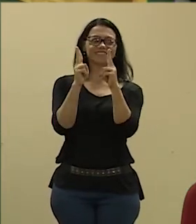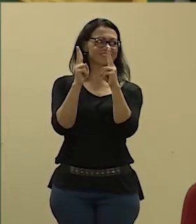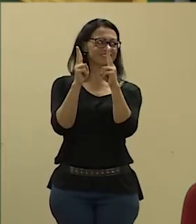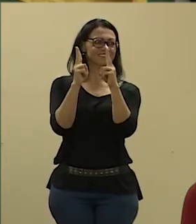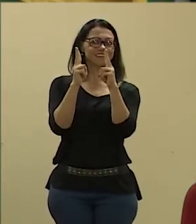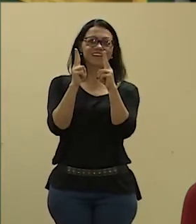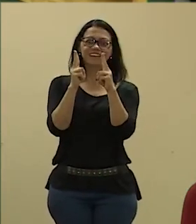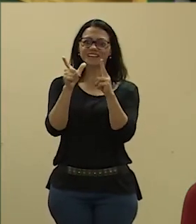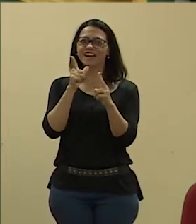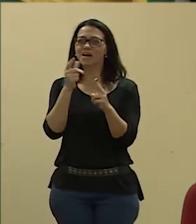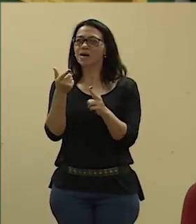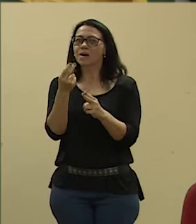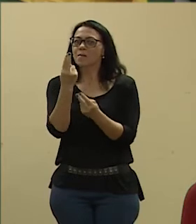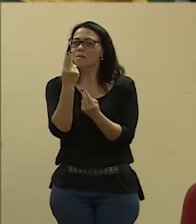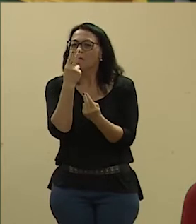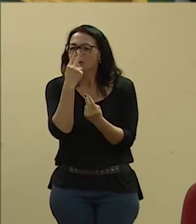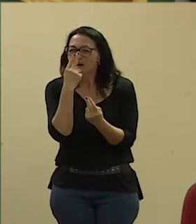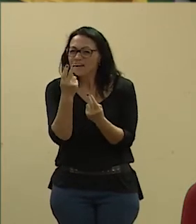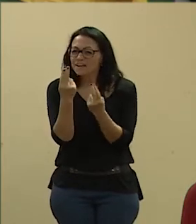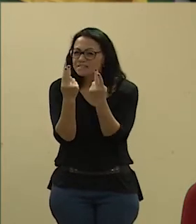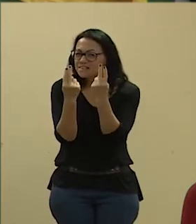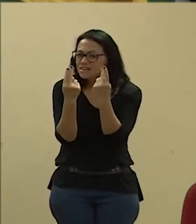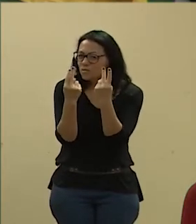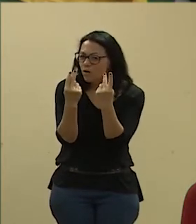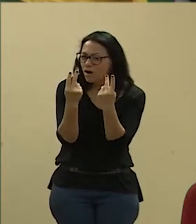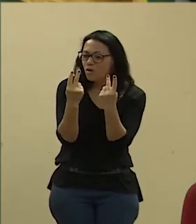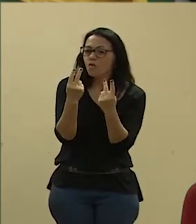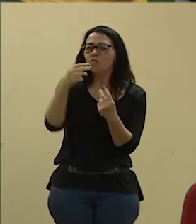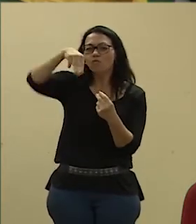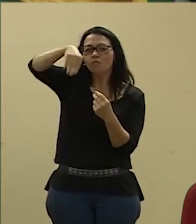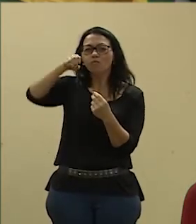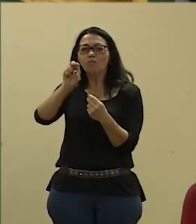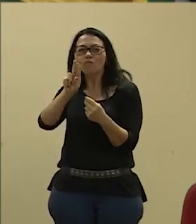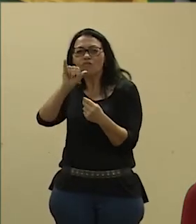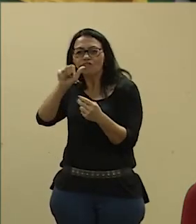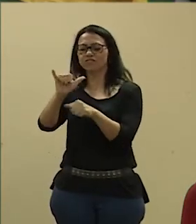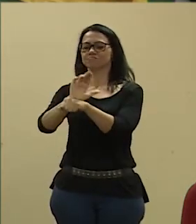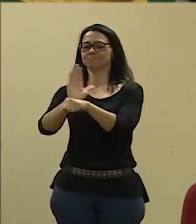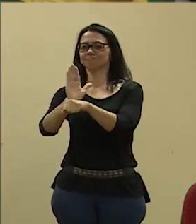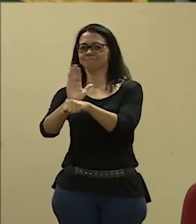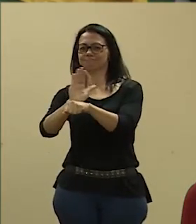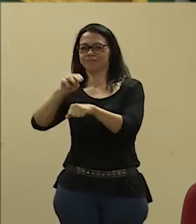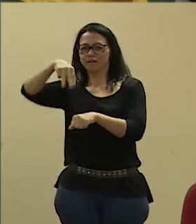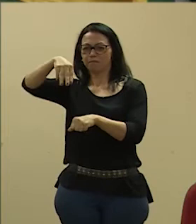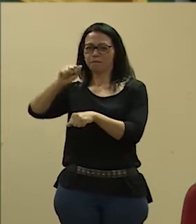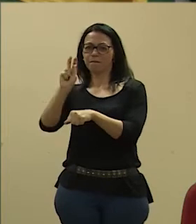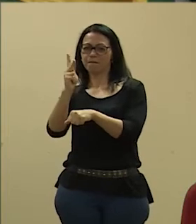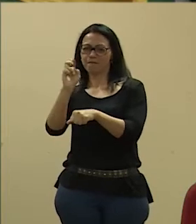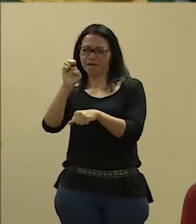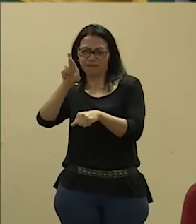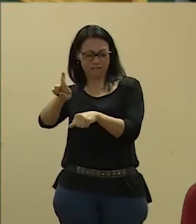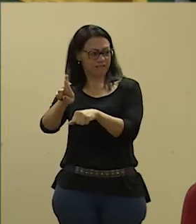ele é o movie maker é o movimento está escondido ali você descobre que ele estava tentando se mascarar mas aí tem que vai conseguir botar um vídeo